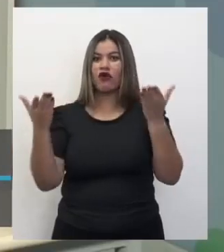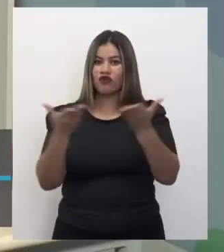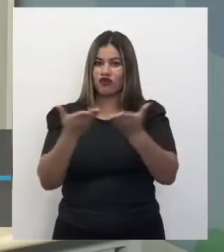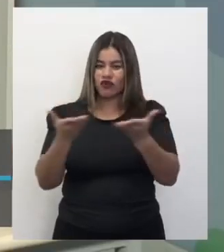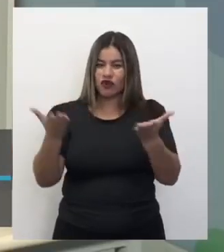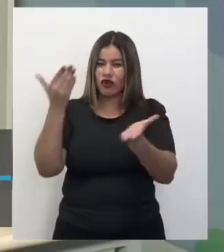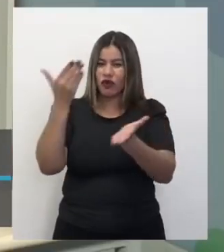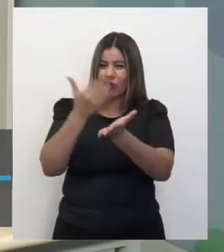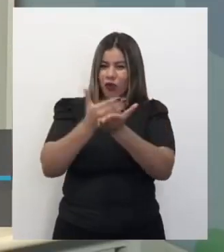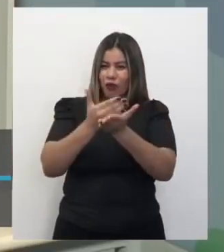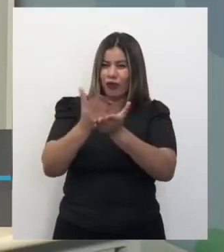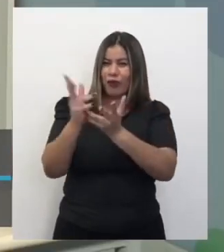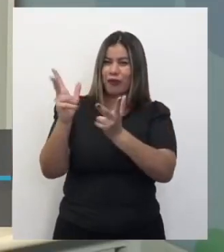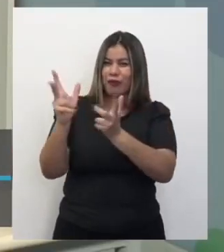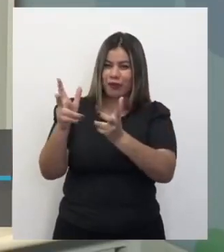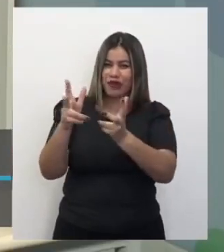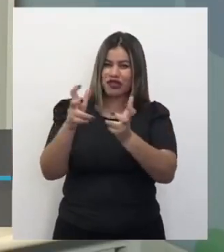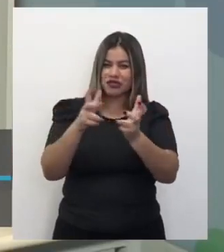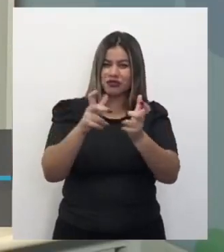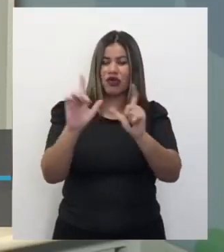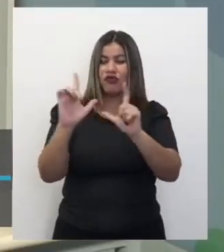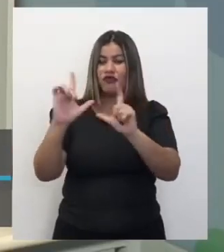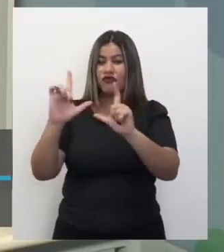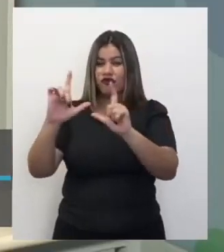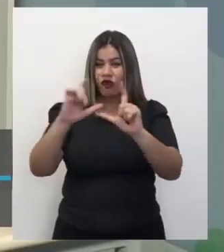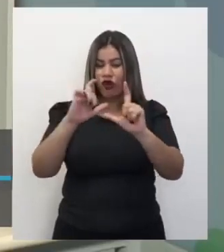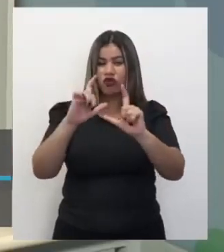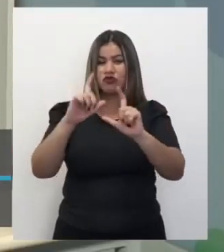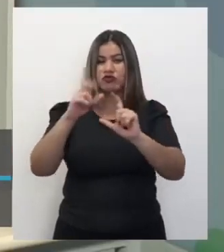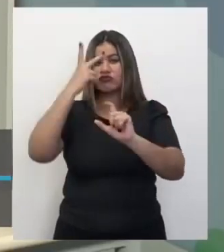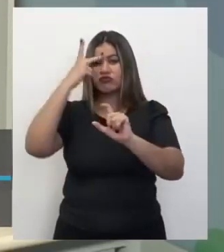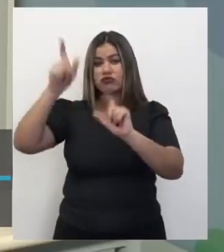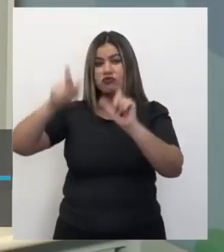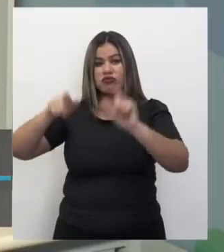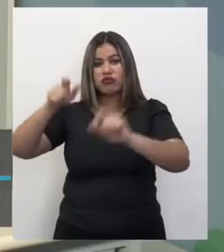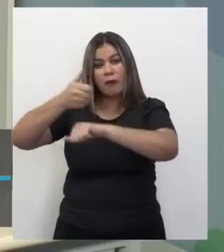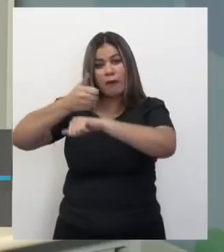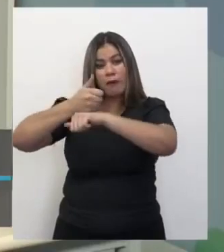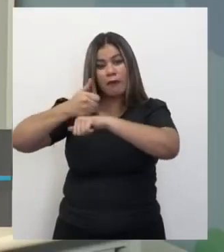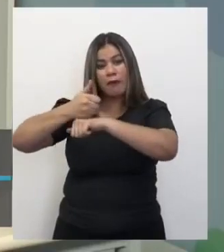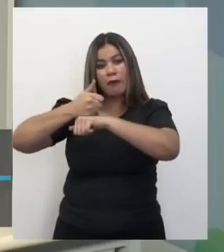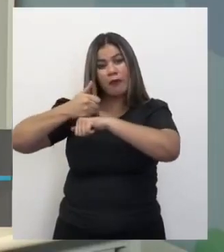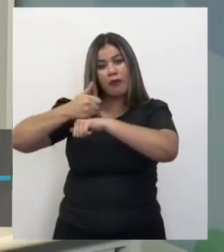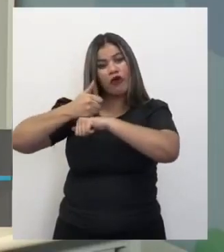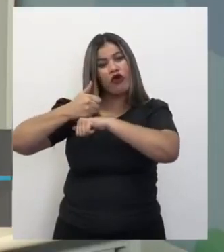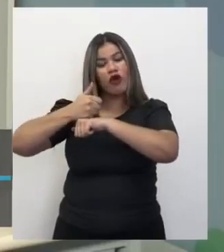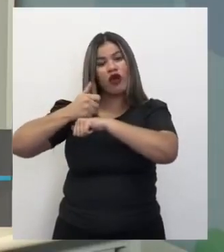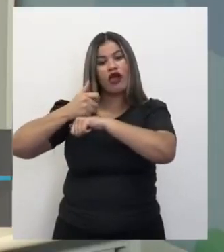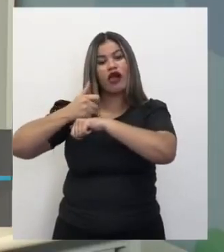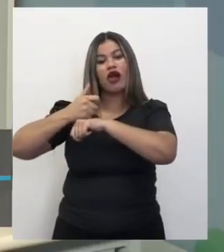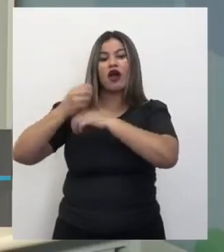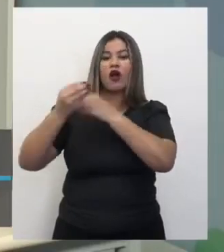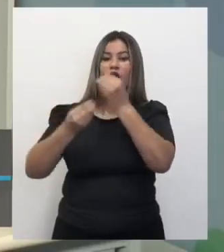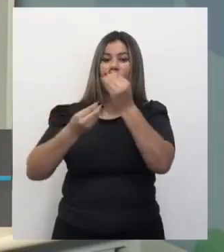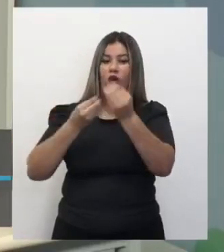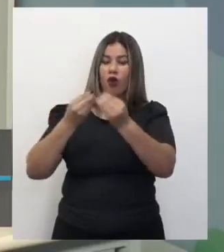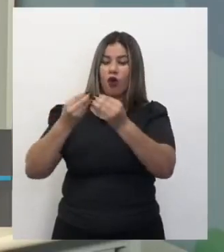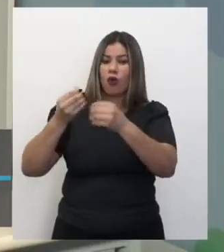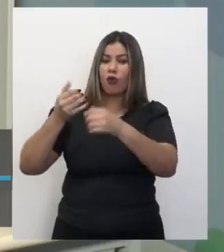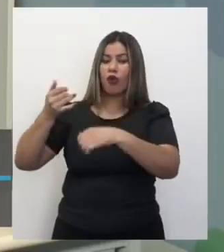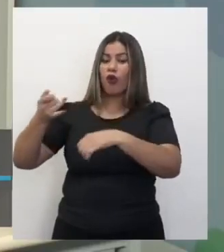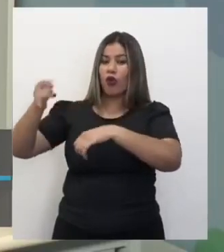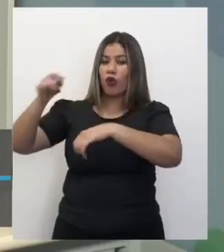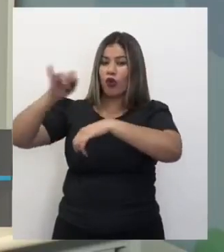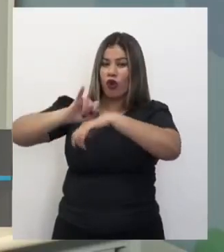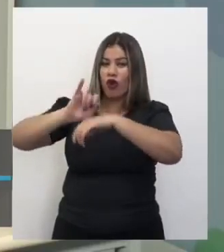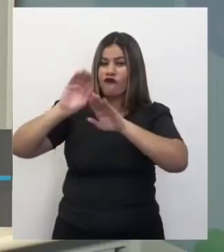vão reparar em todas as fotos, assim, de fotógrafos profissionais, que se ele coloca alguma coisa no centro